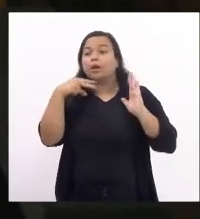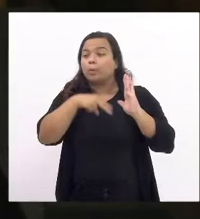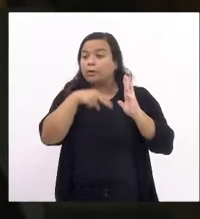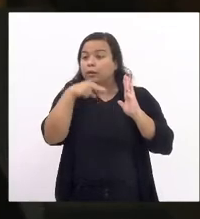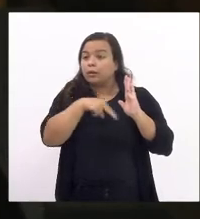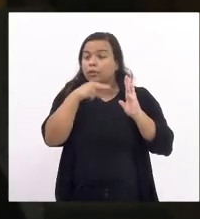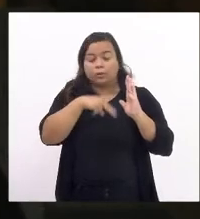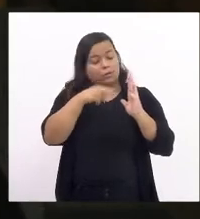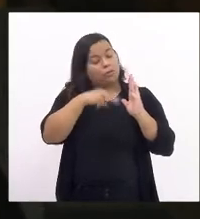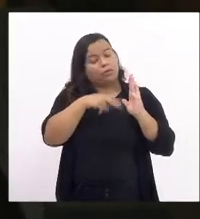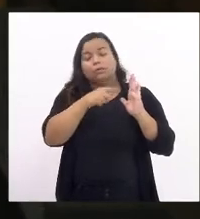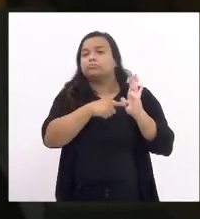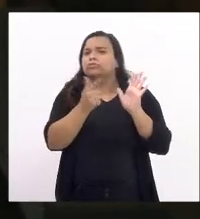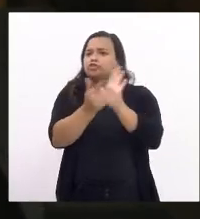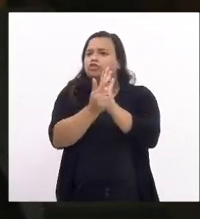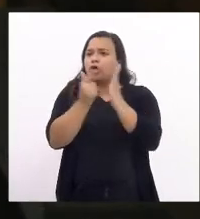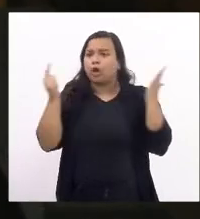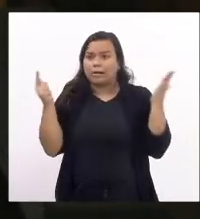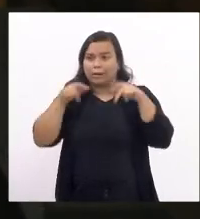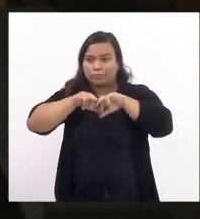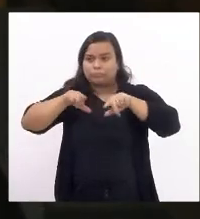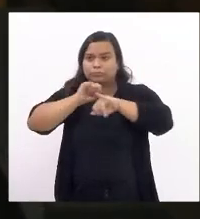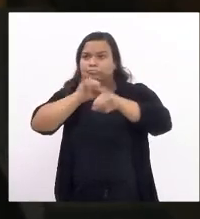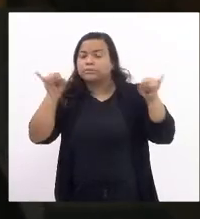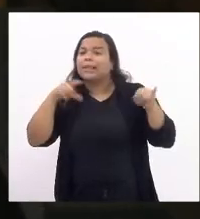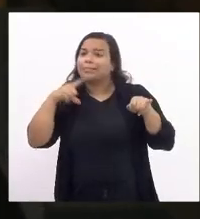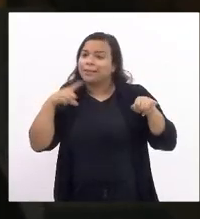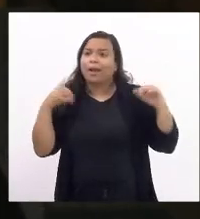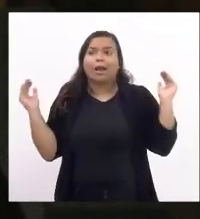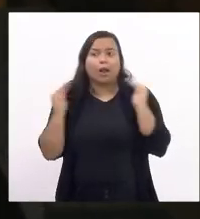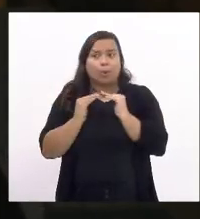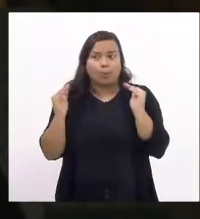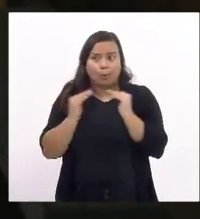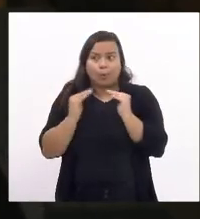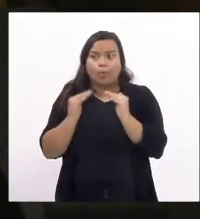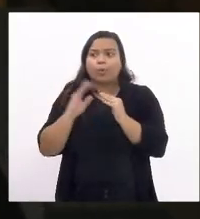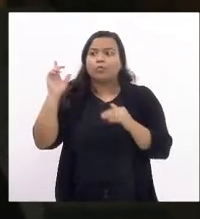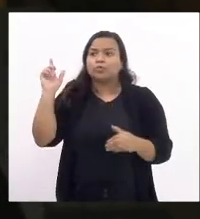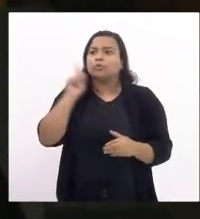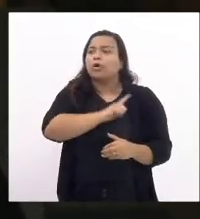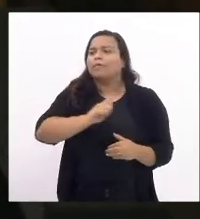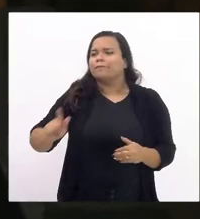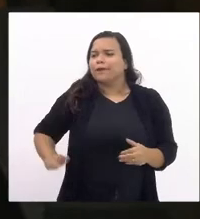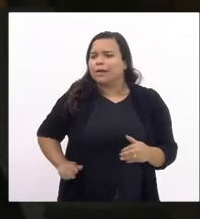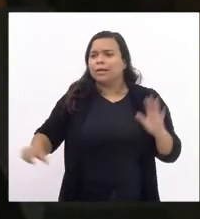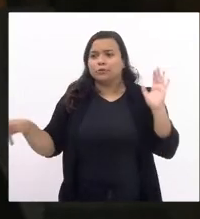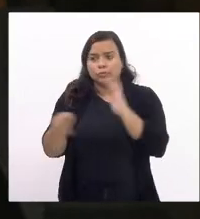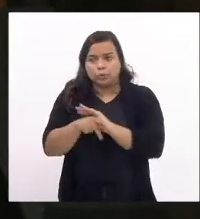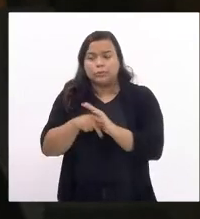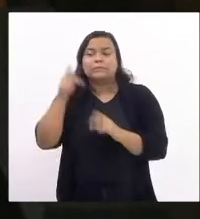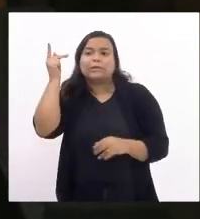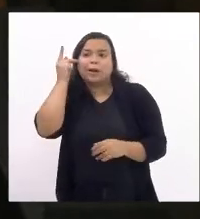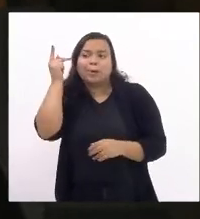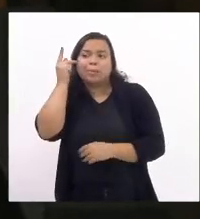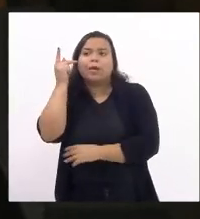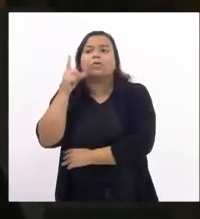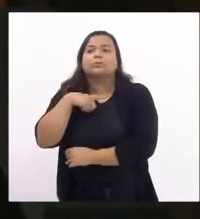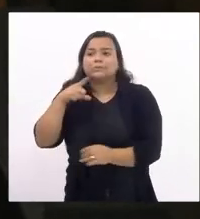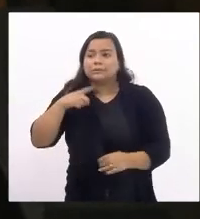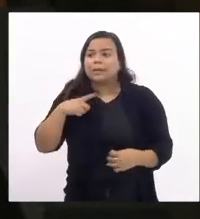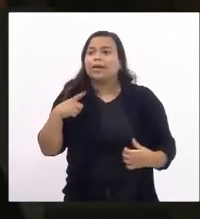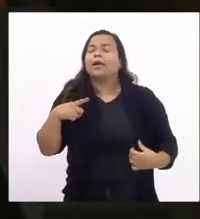jornais, teria até havido um acordo do governador com o governador de São Paulo de